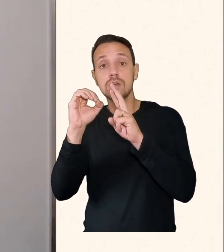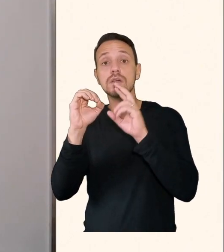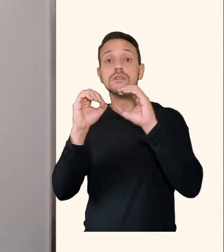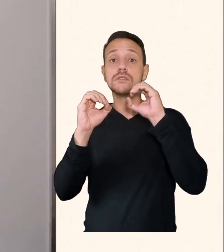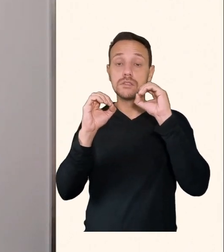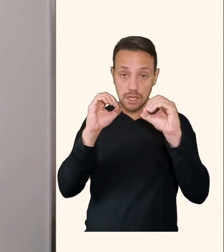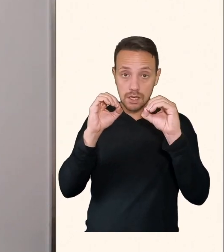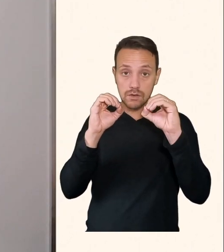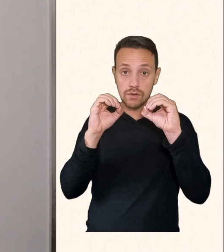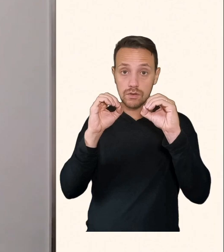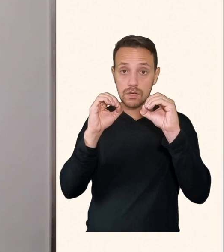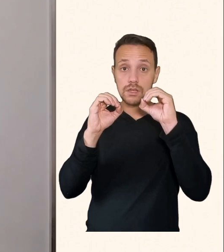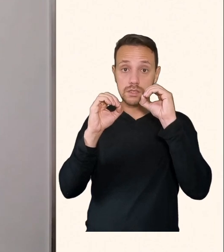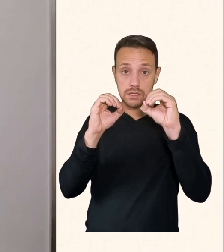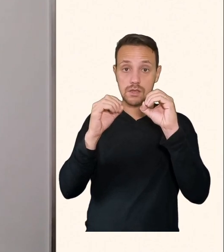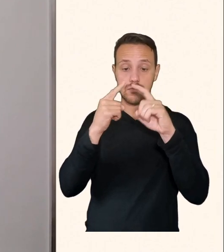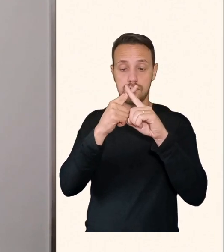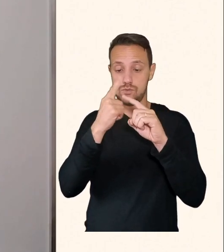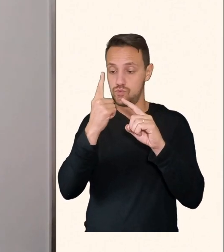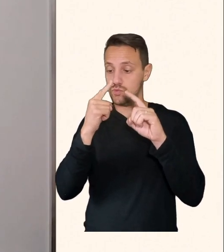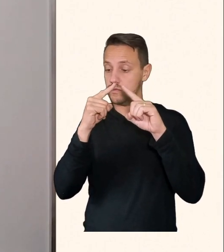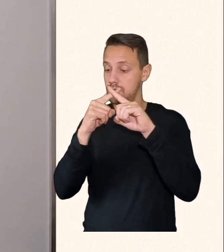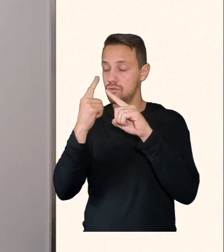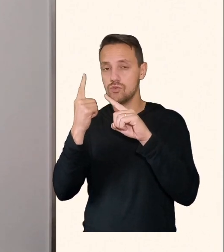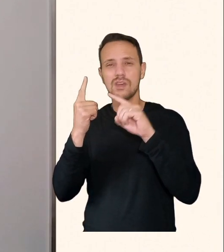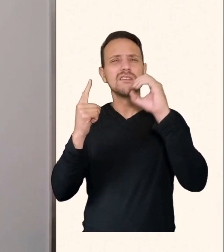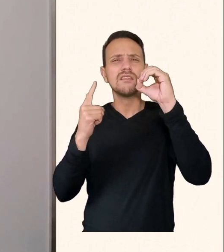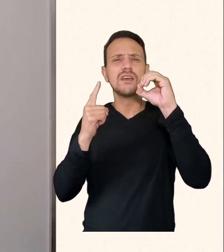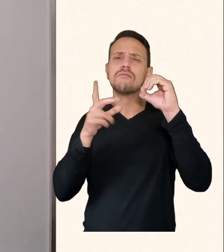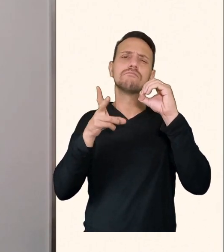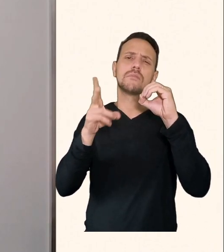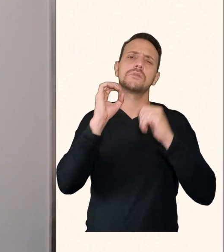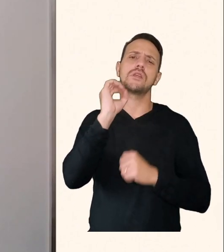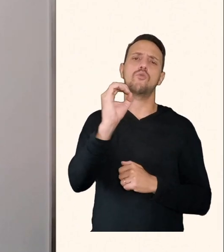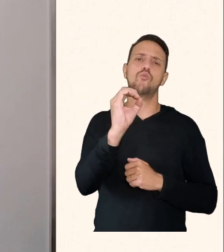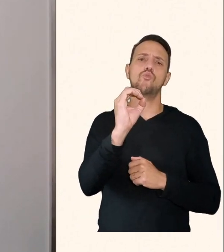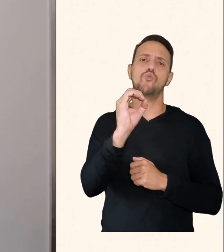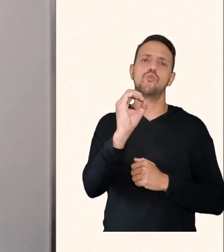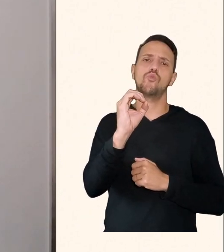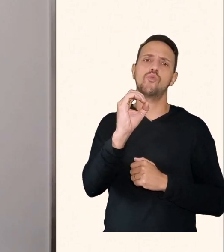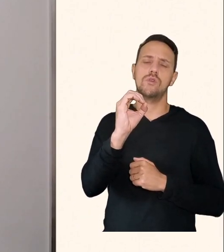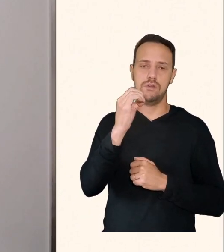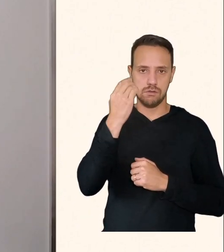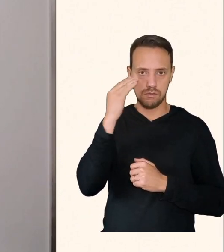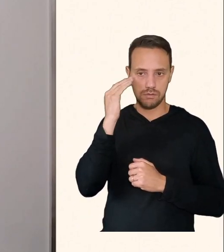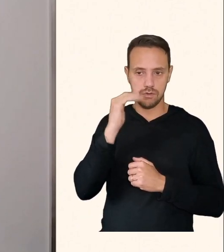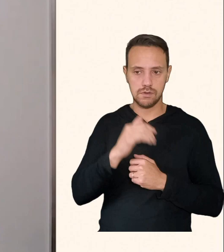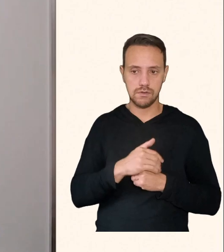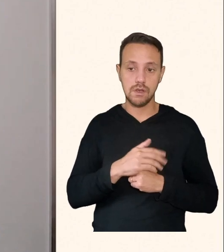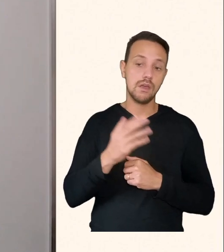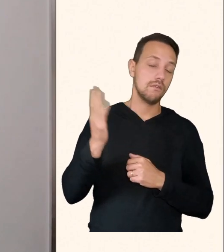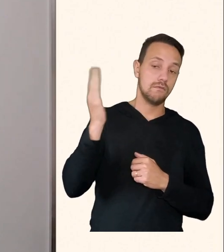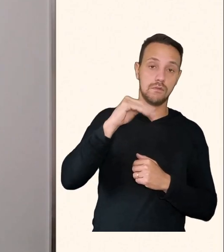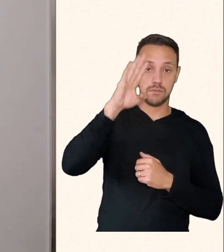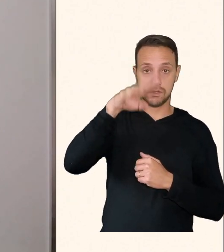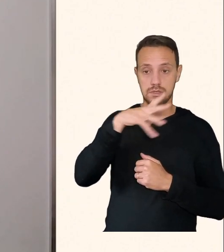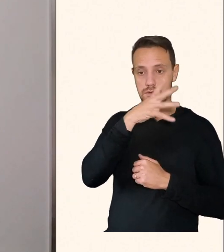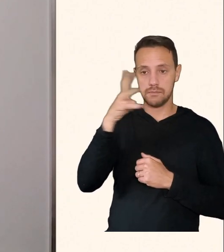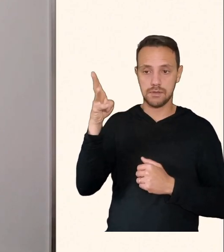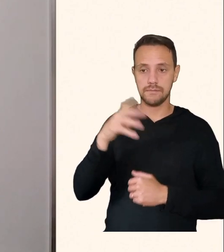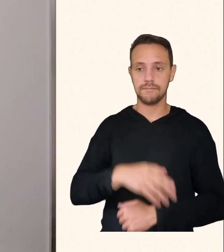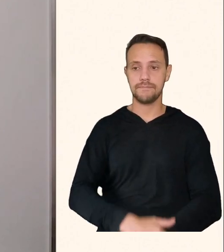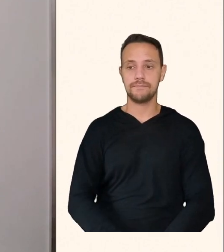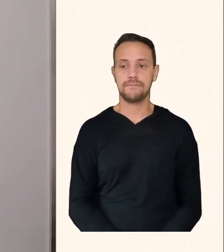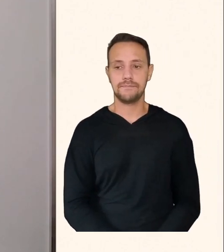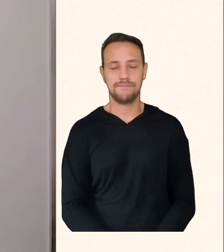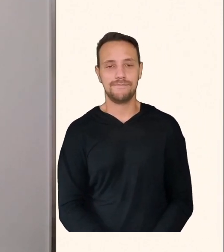E esta é a tabelinha completa envolvendo módulo de produto vetorial de vetores.